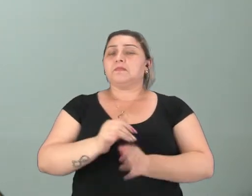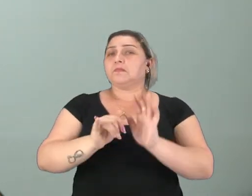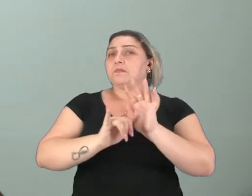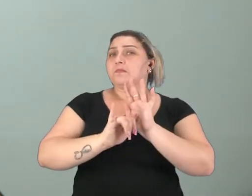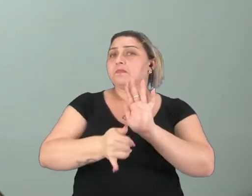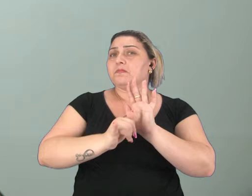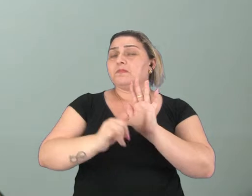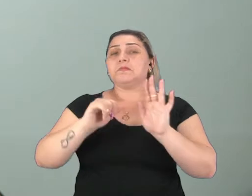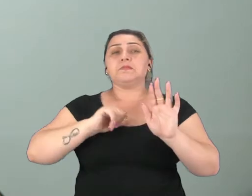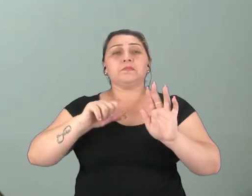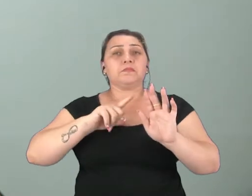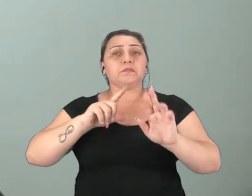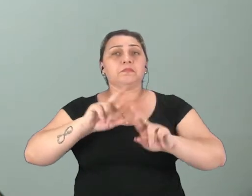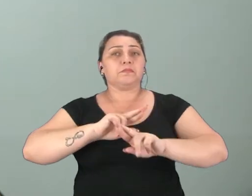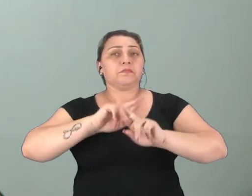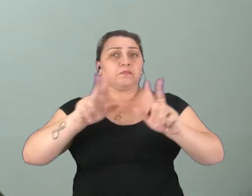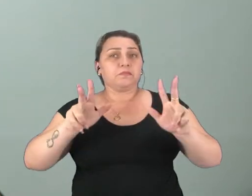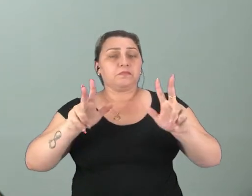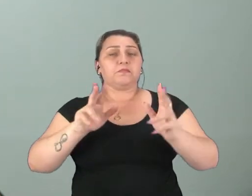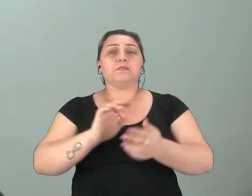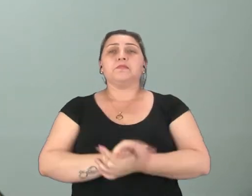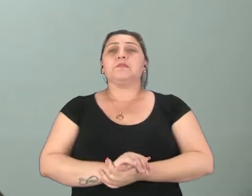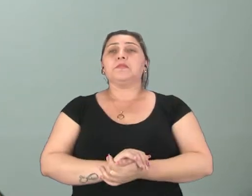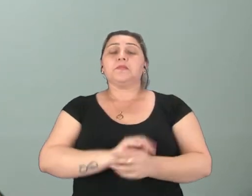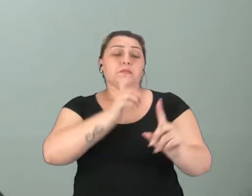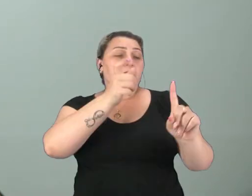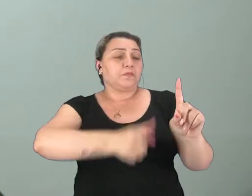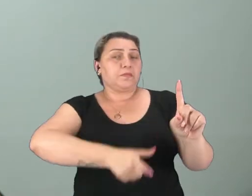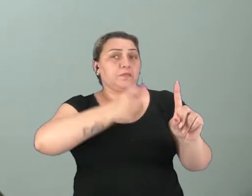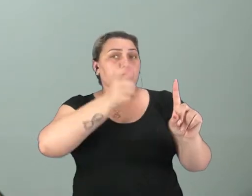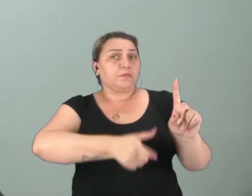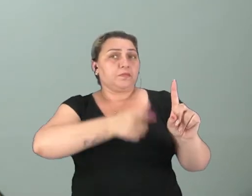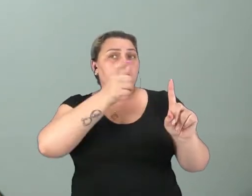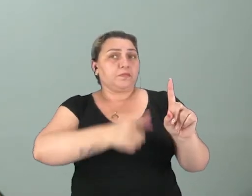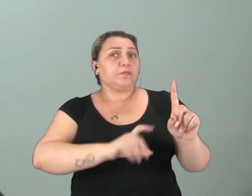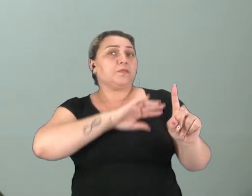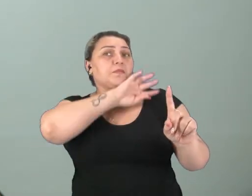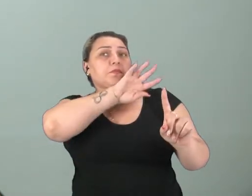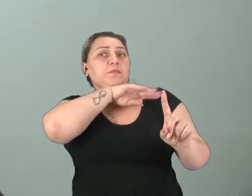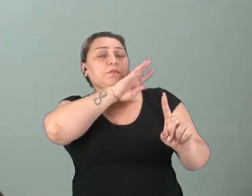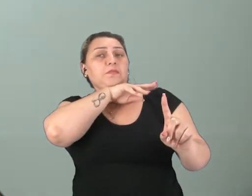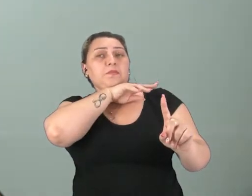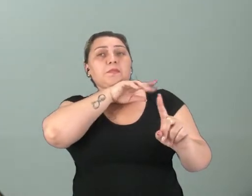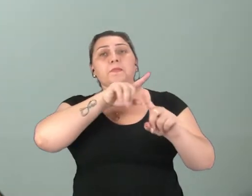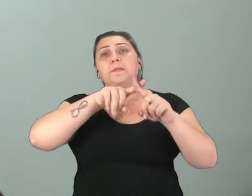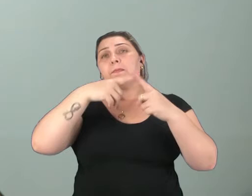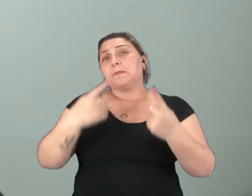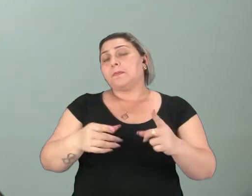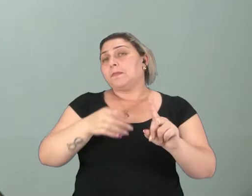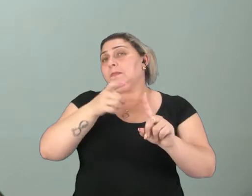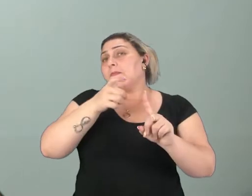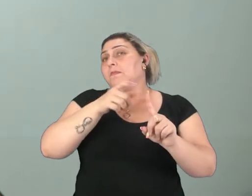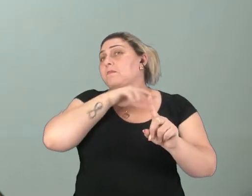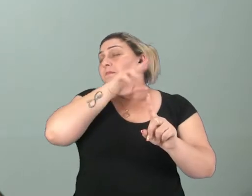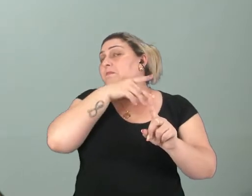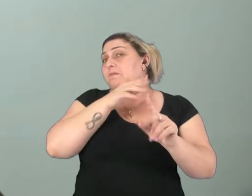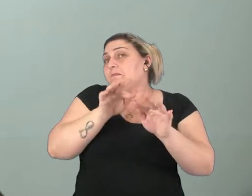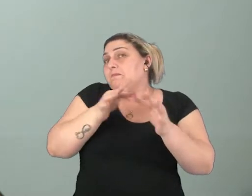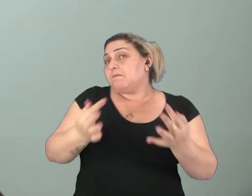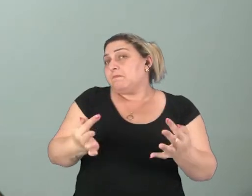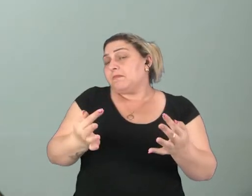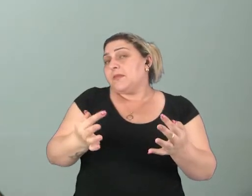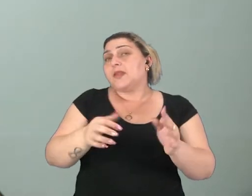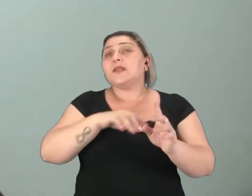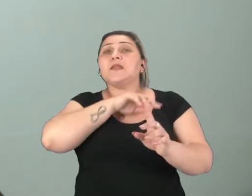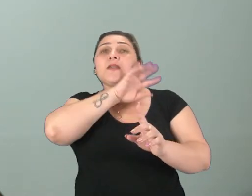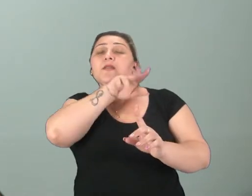fábulas, há uma diferença bem interessante. Os personagens geralmente são animais, só que eles não são animais comuns.